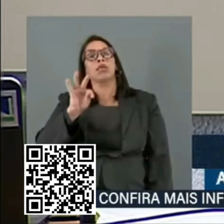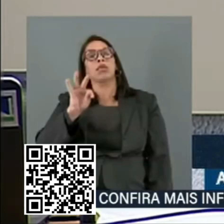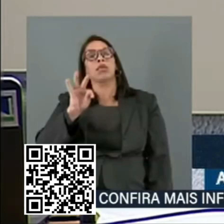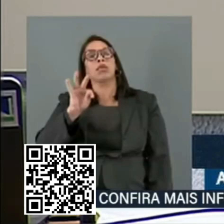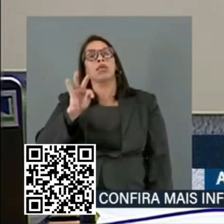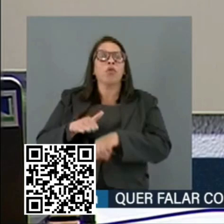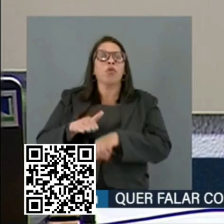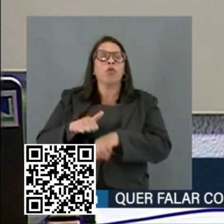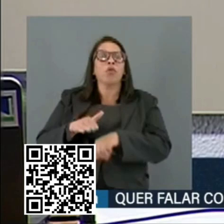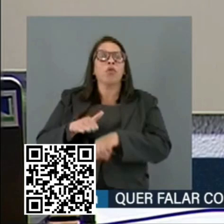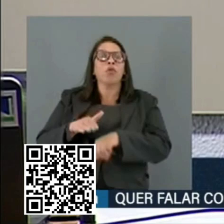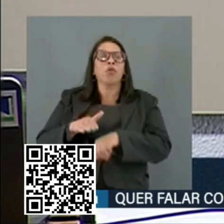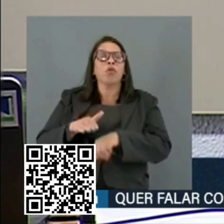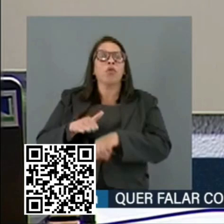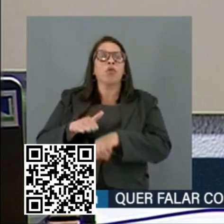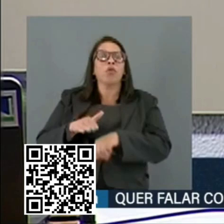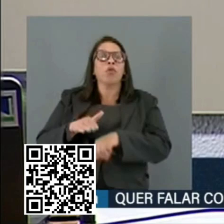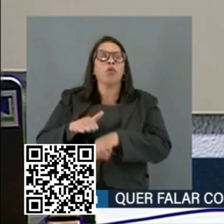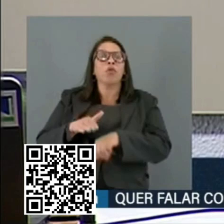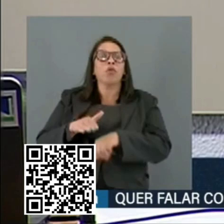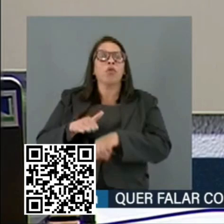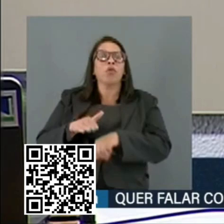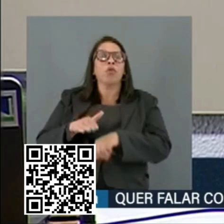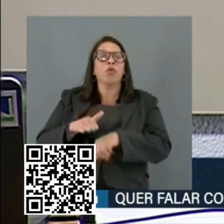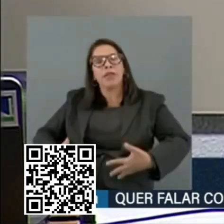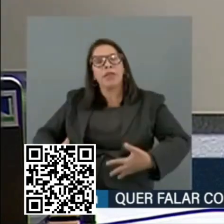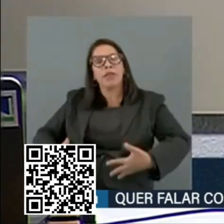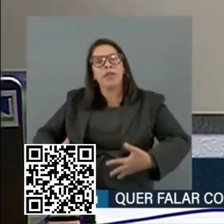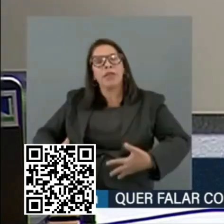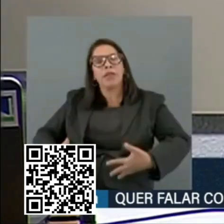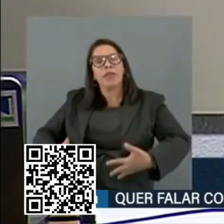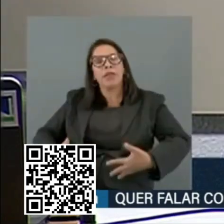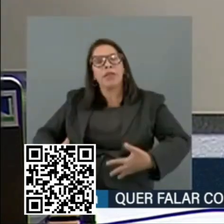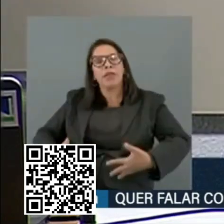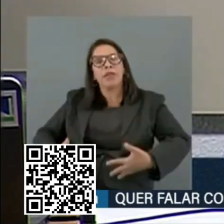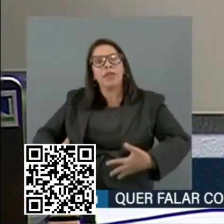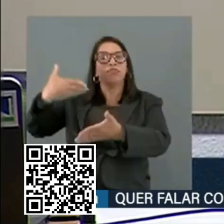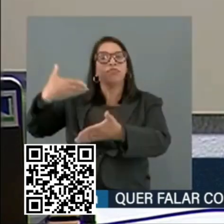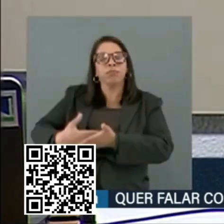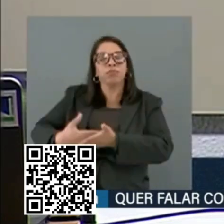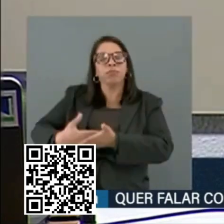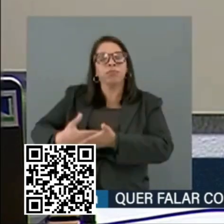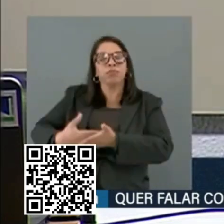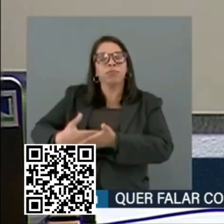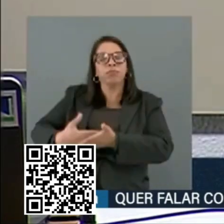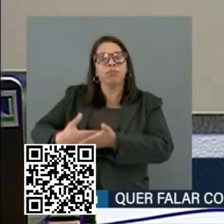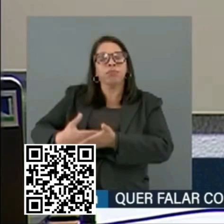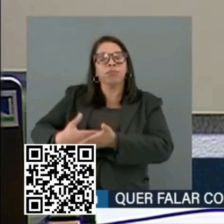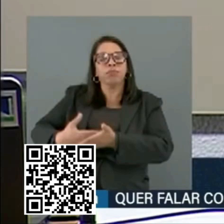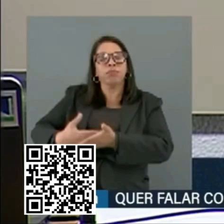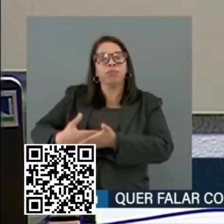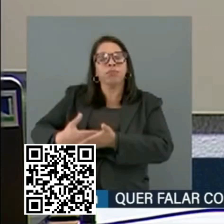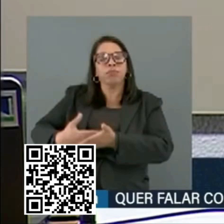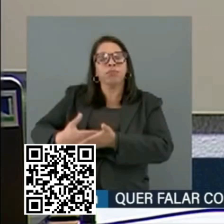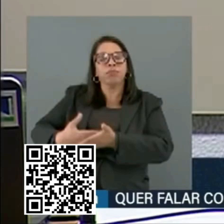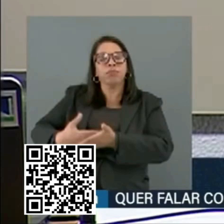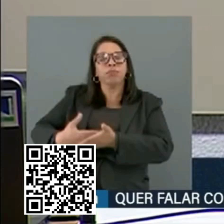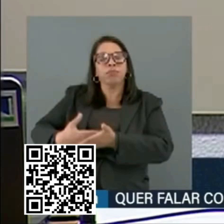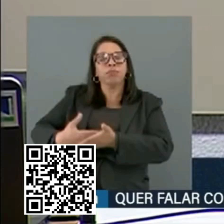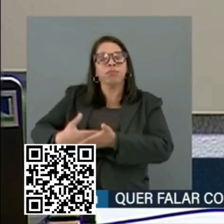Vossas Excelências para expor brevemente as minhas trajetórias de vida e